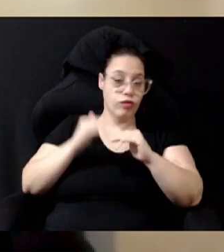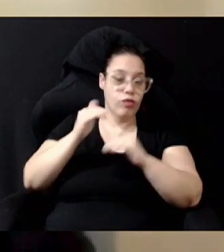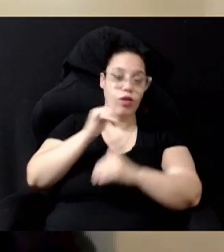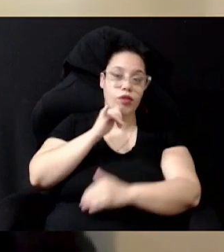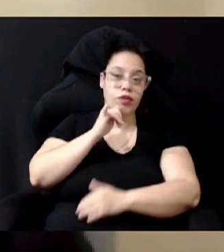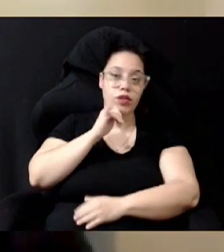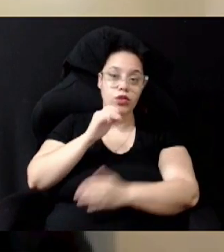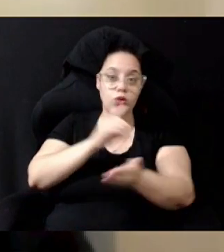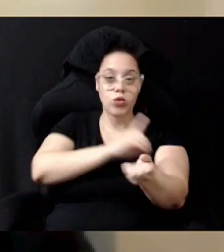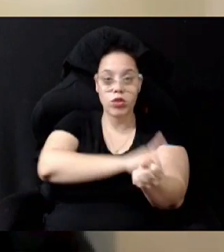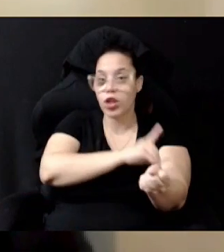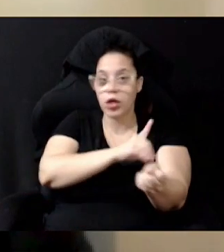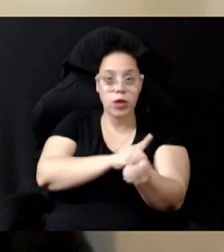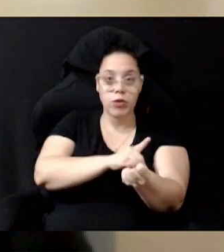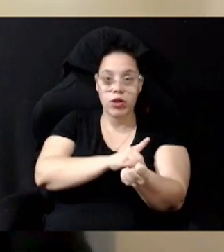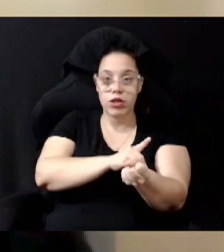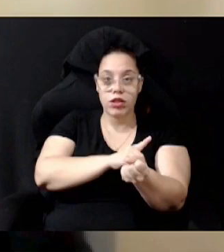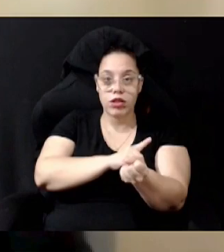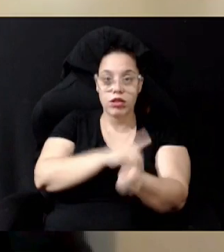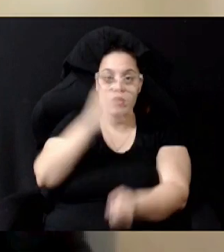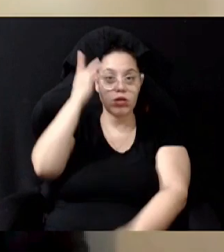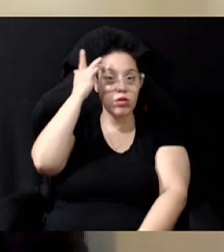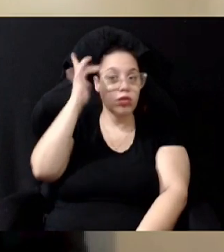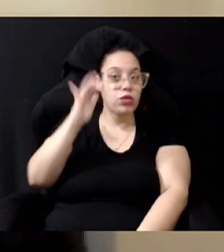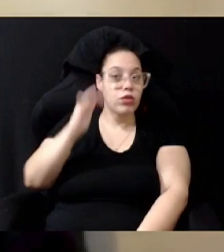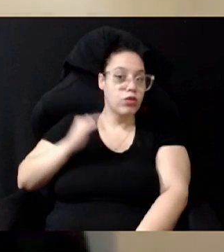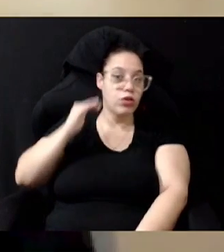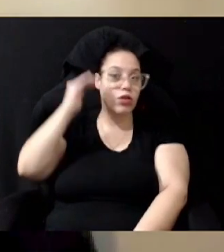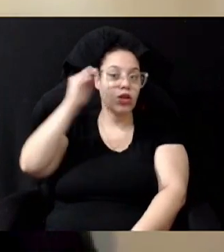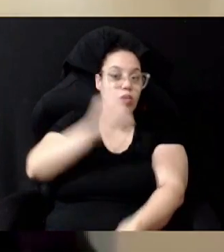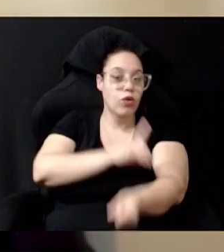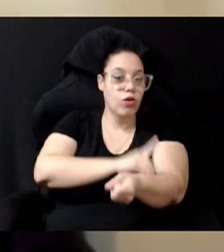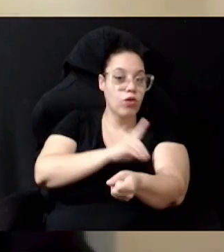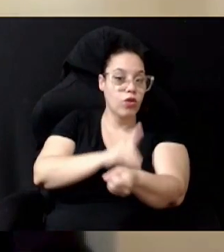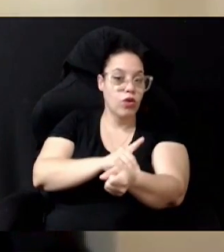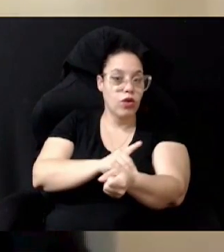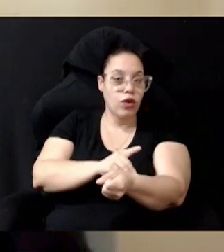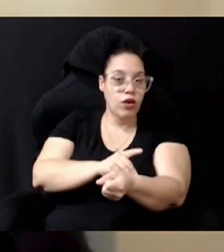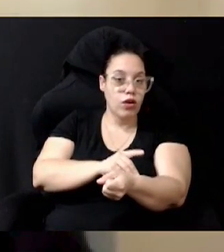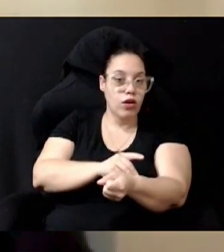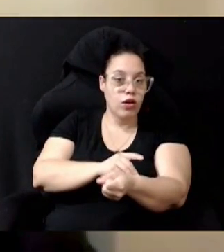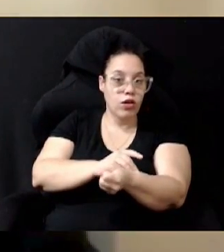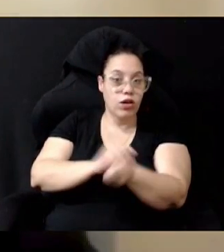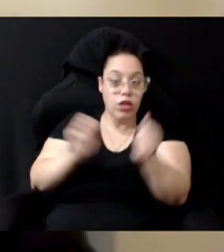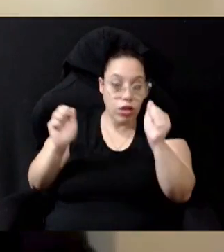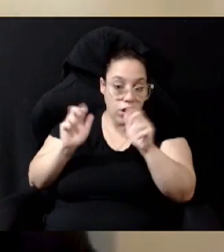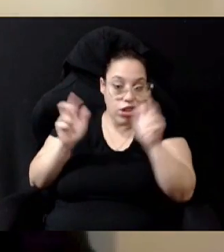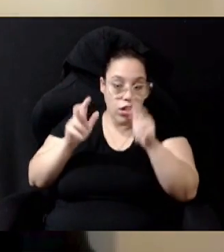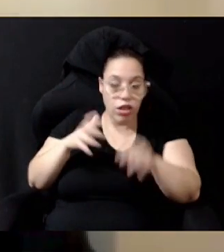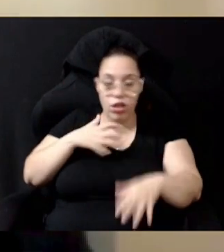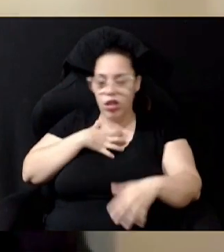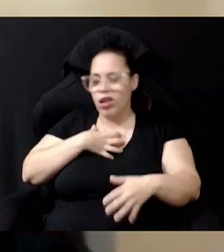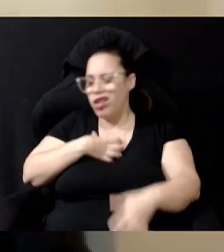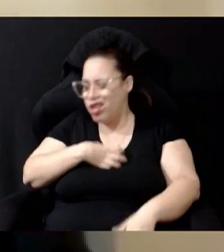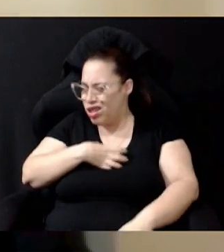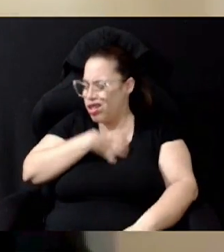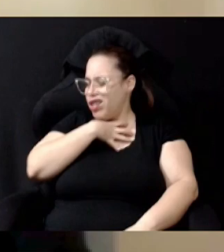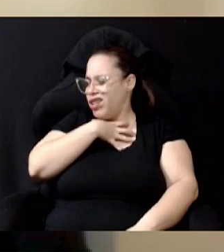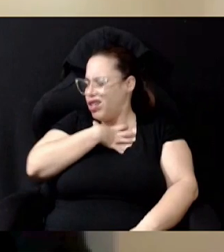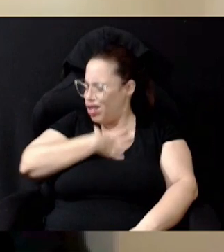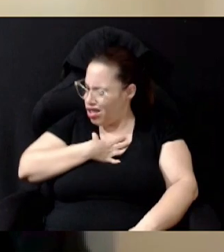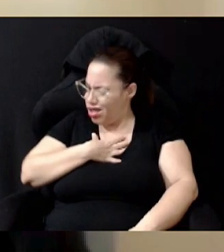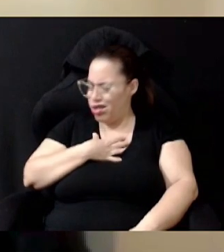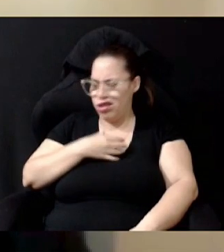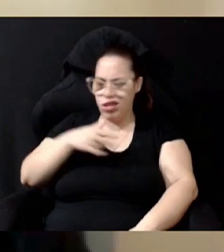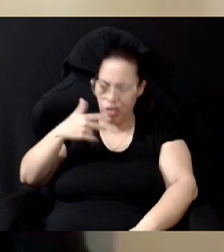diabetes, e ela não sabe que está desenvolvendo uma diabetes, e às vezes essas manifestações de inquietude, desconforto na perna que demanda